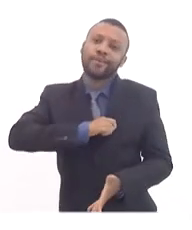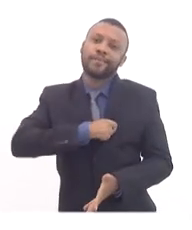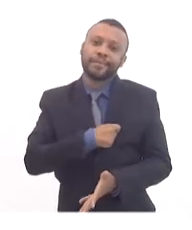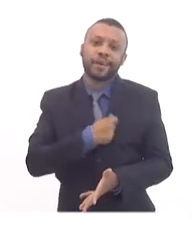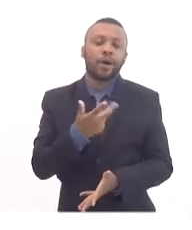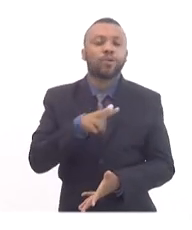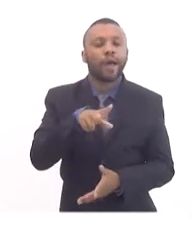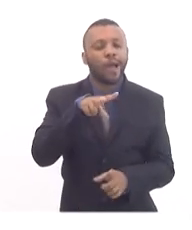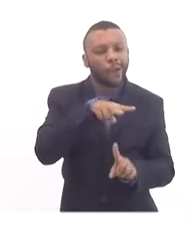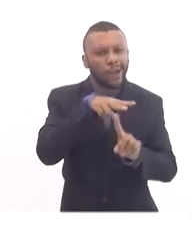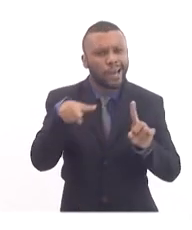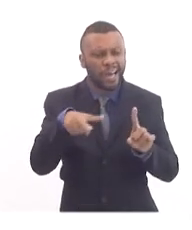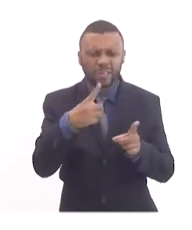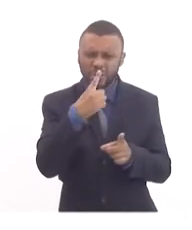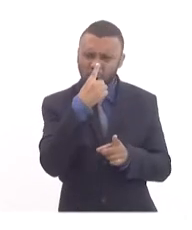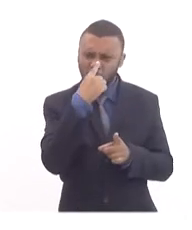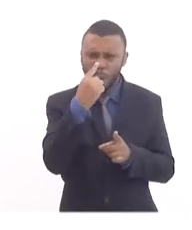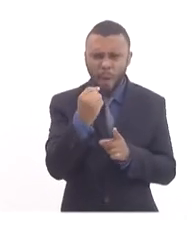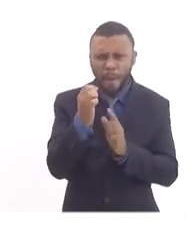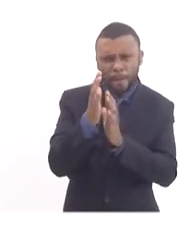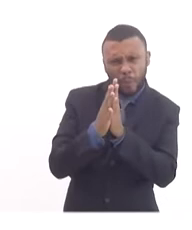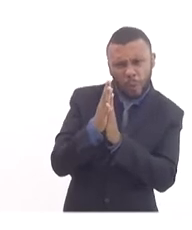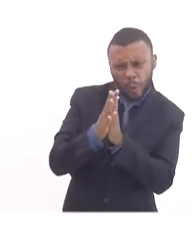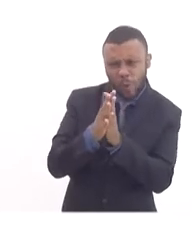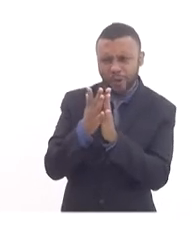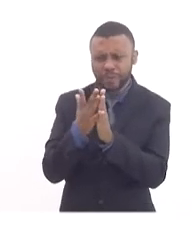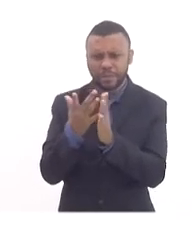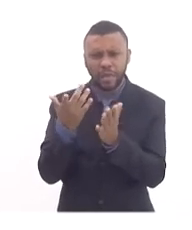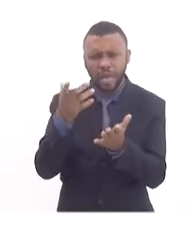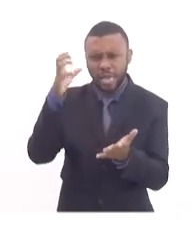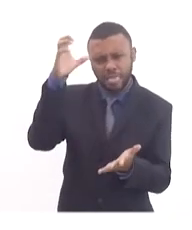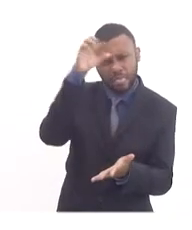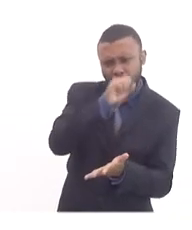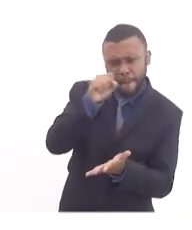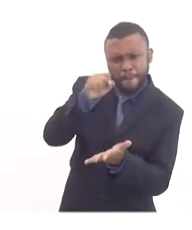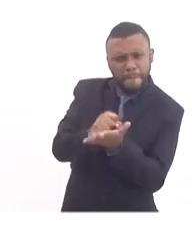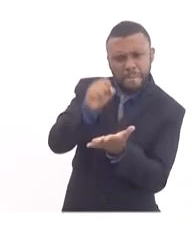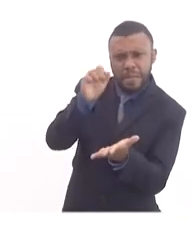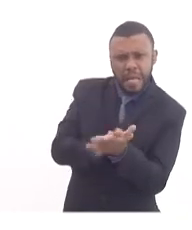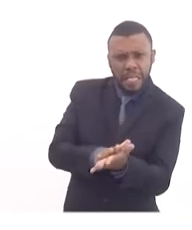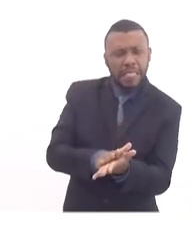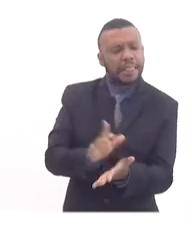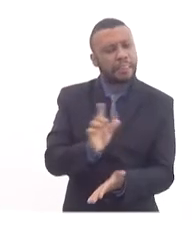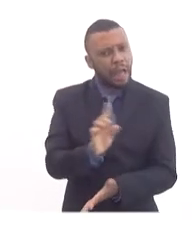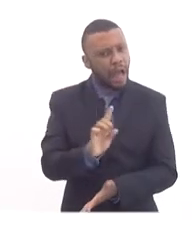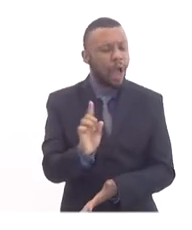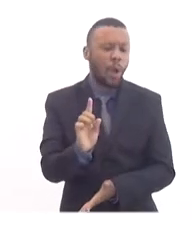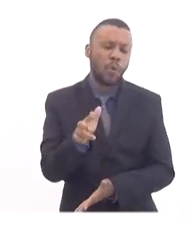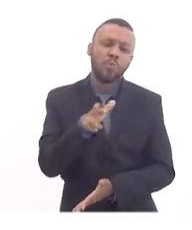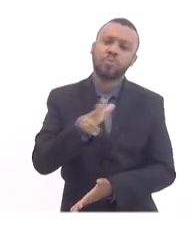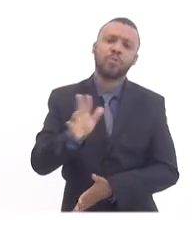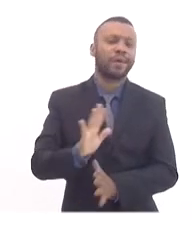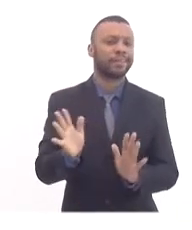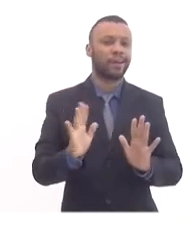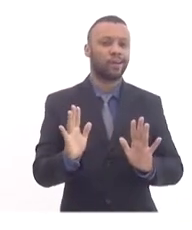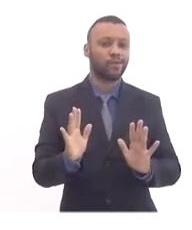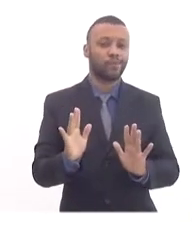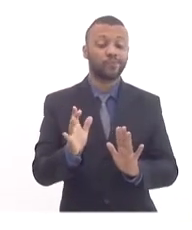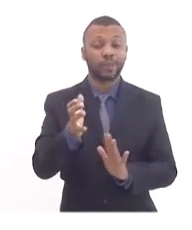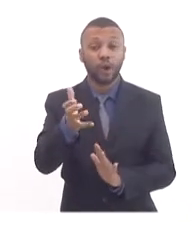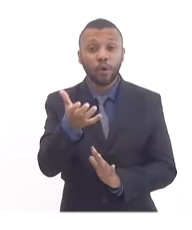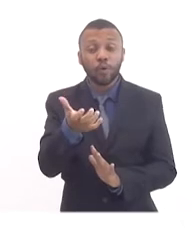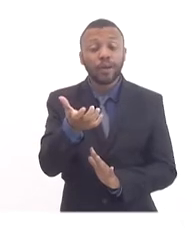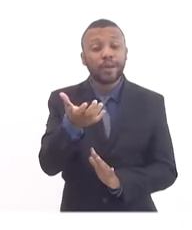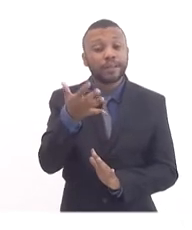um olhar de bruxa como digo eu dizendo que é algo que tem que ser abominável não não é eu só quero